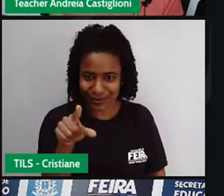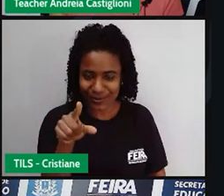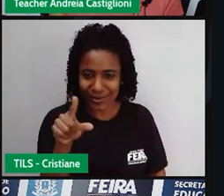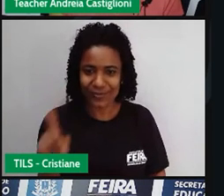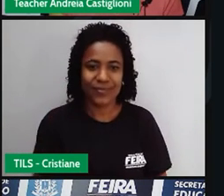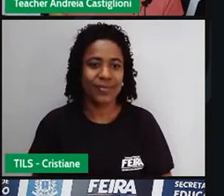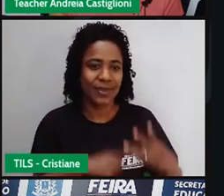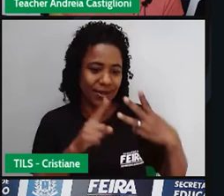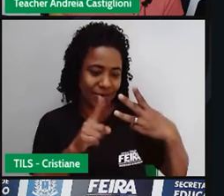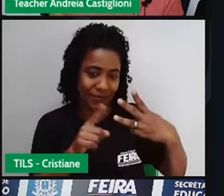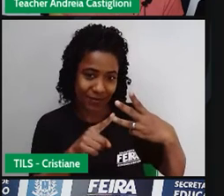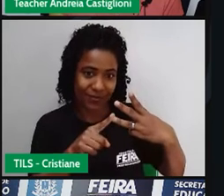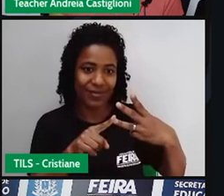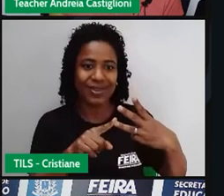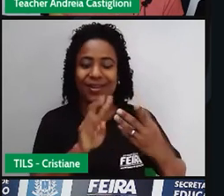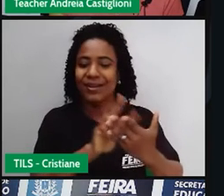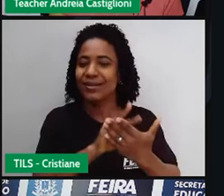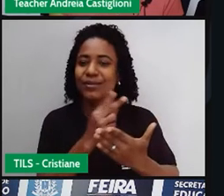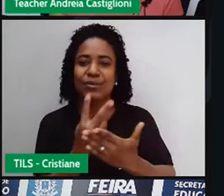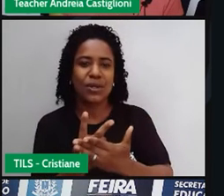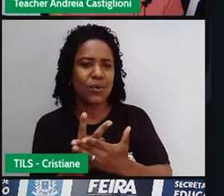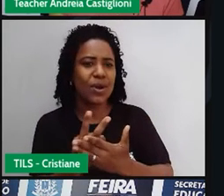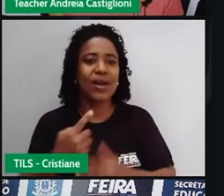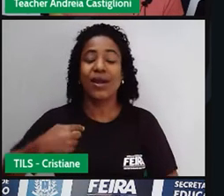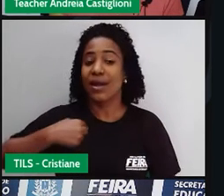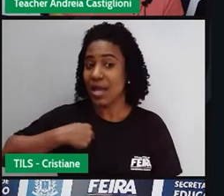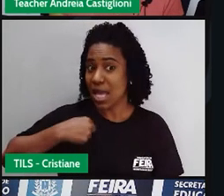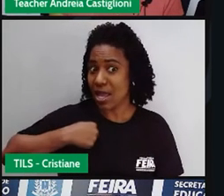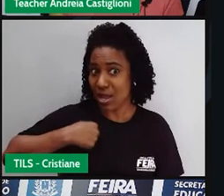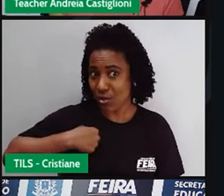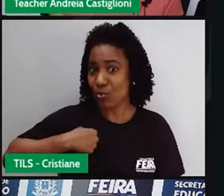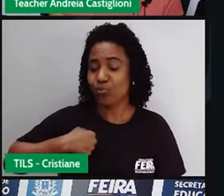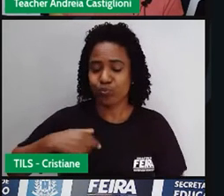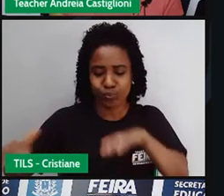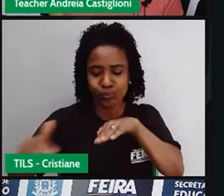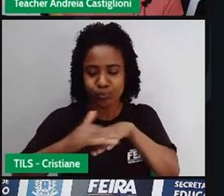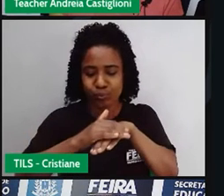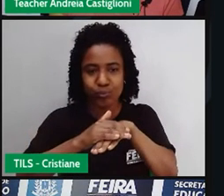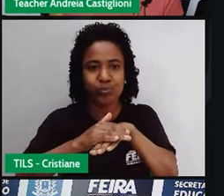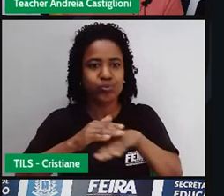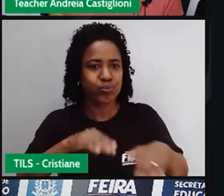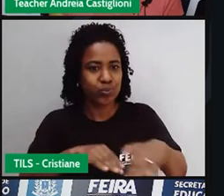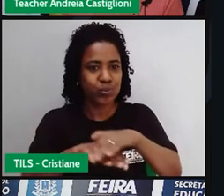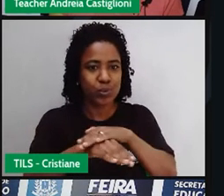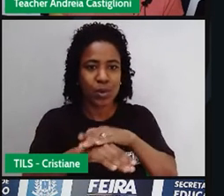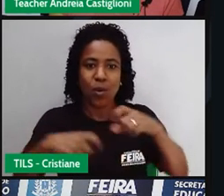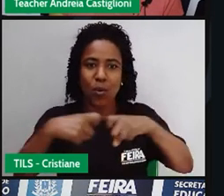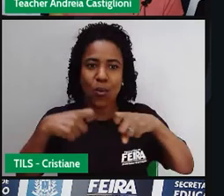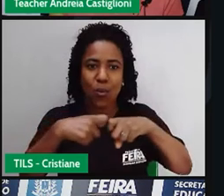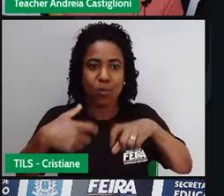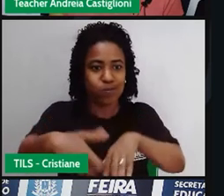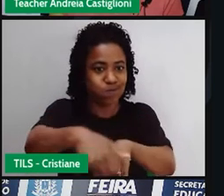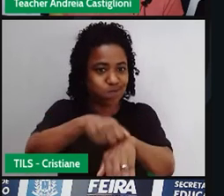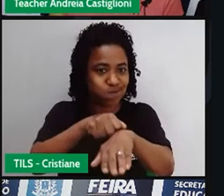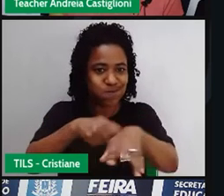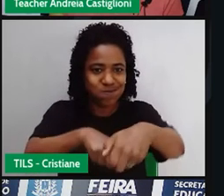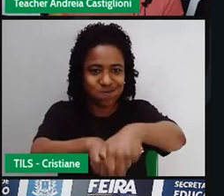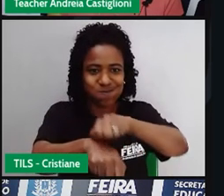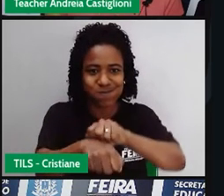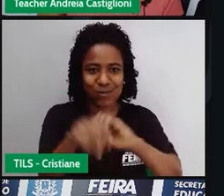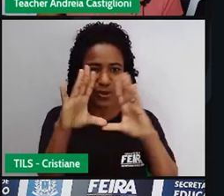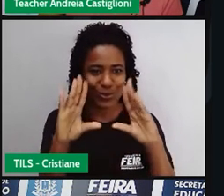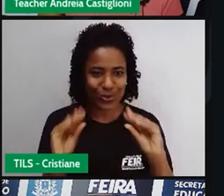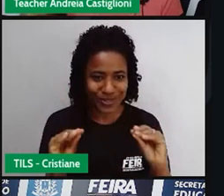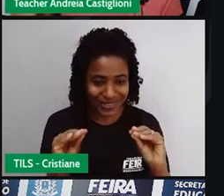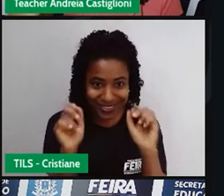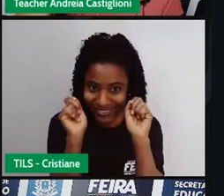Norte eu vou calçar ou vestir minhas meias à noite ok